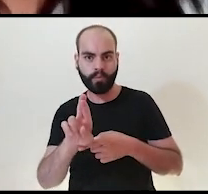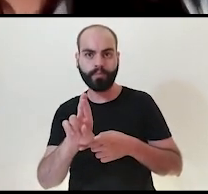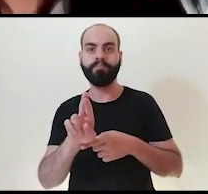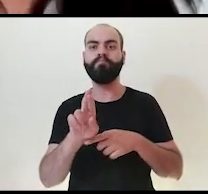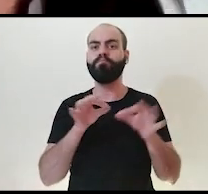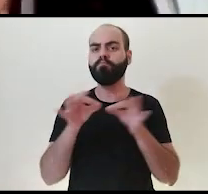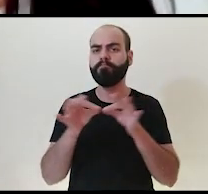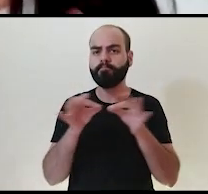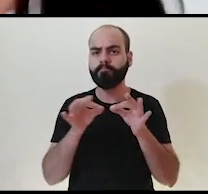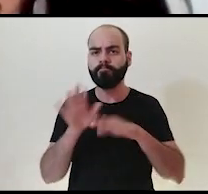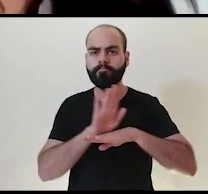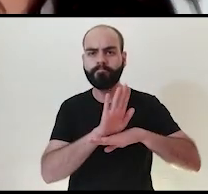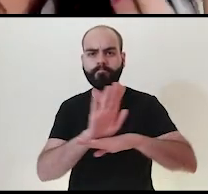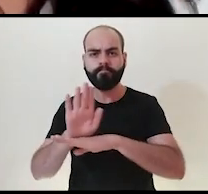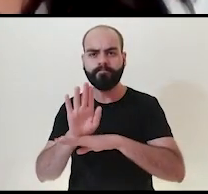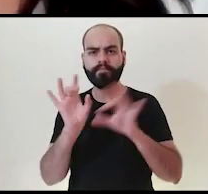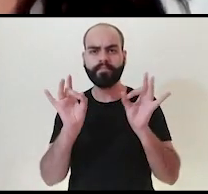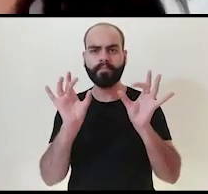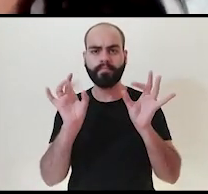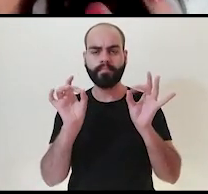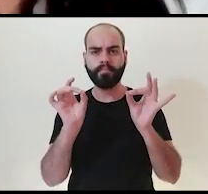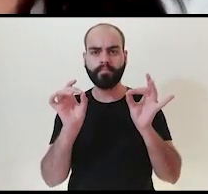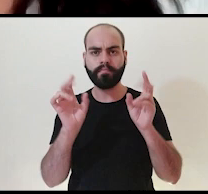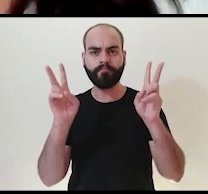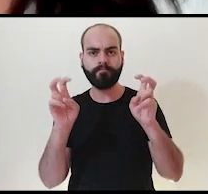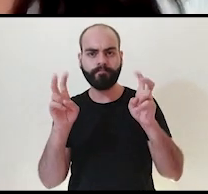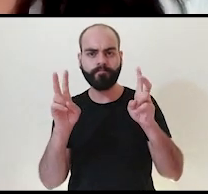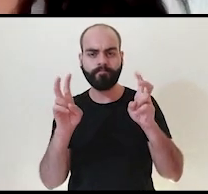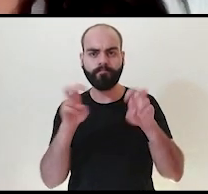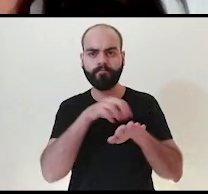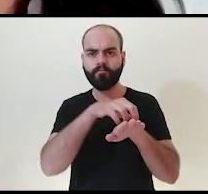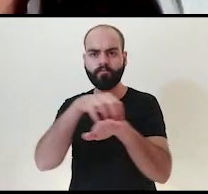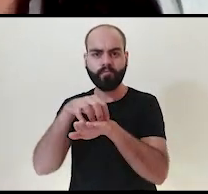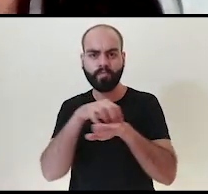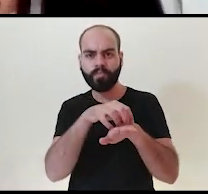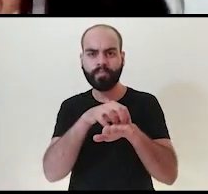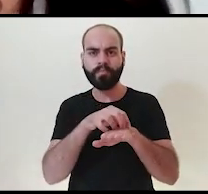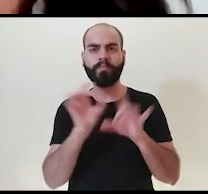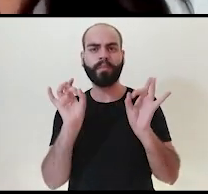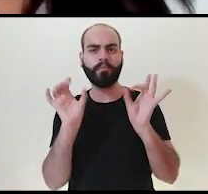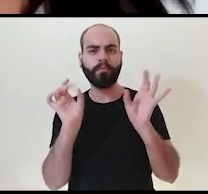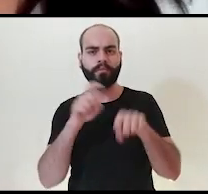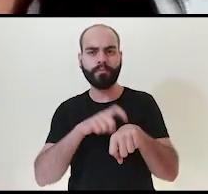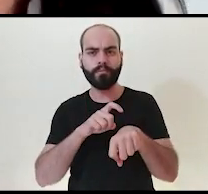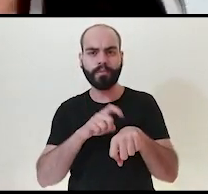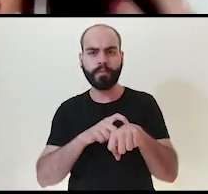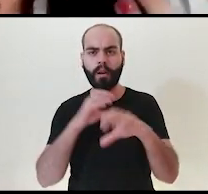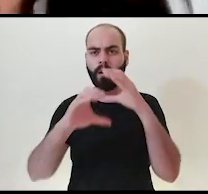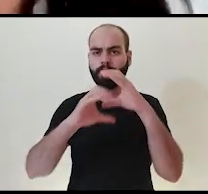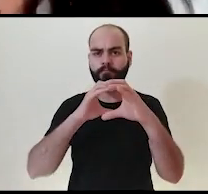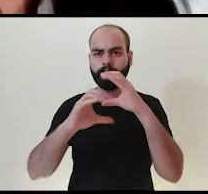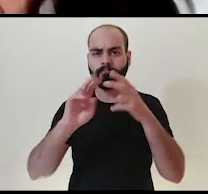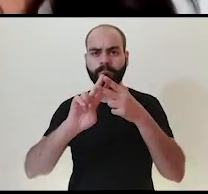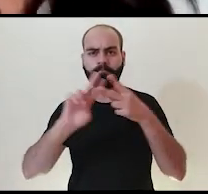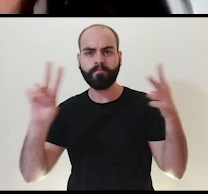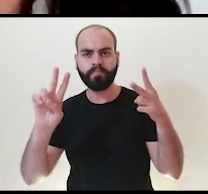nosso trade turístico, especialmente nesse momento onde as redes sociais e a comunicação online têm feito toda a diferença para a gente